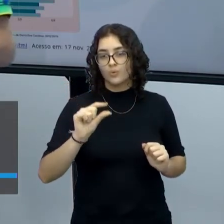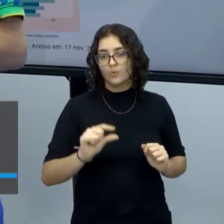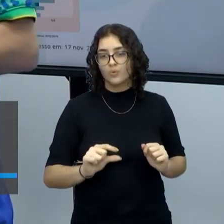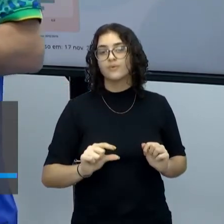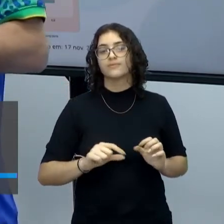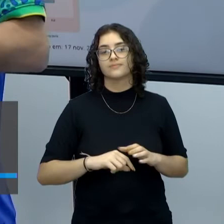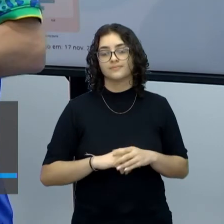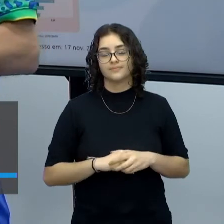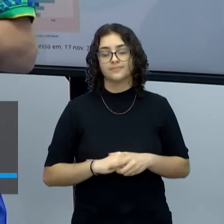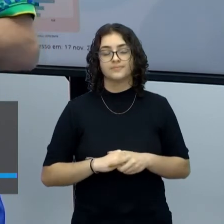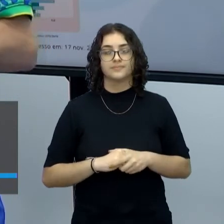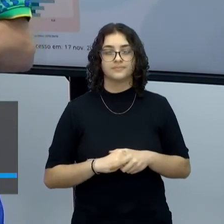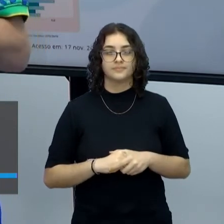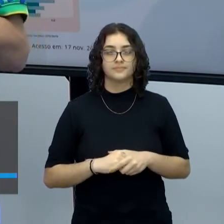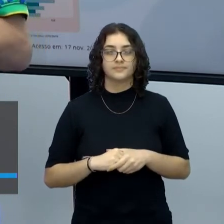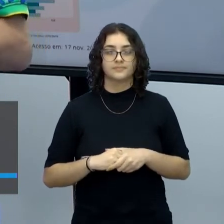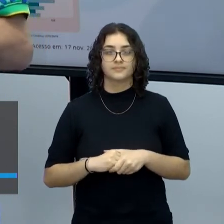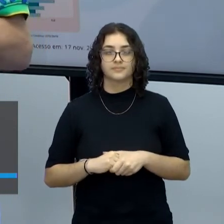né?